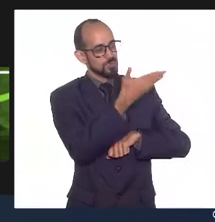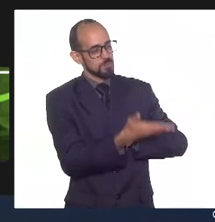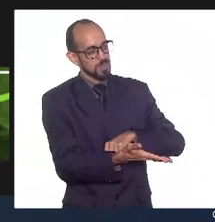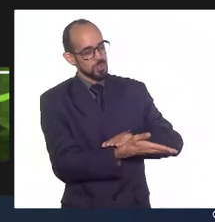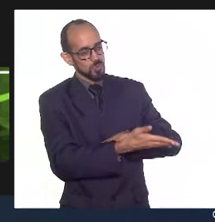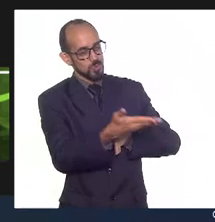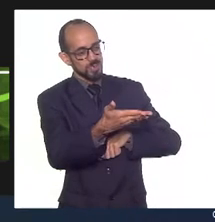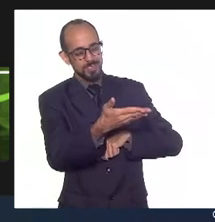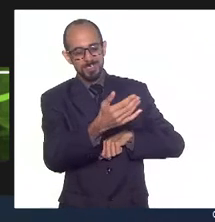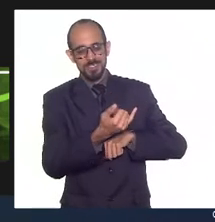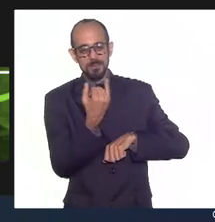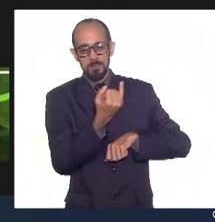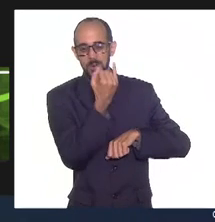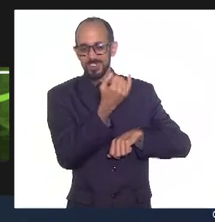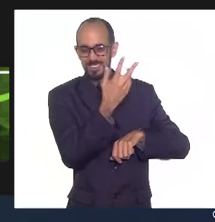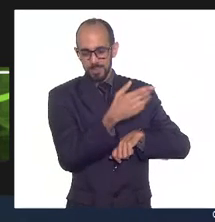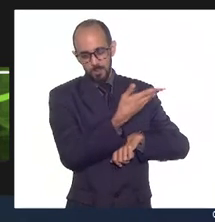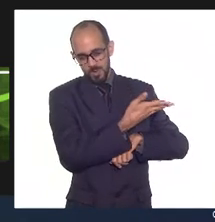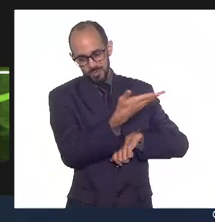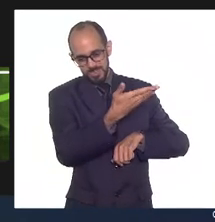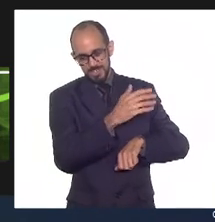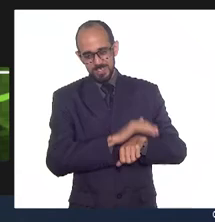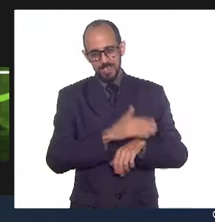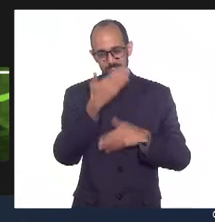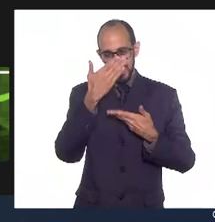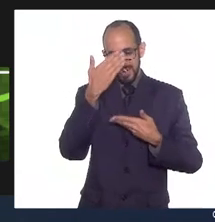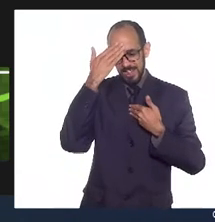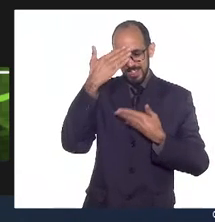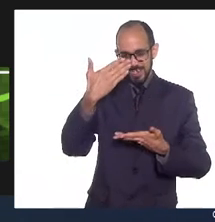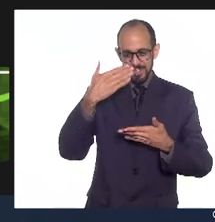aqui eu quero agradecer a